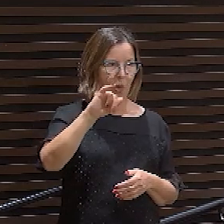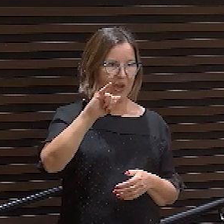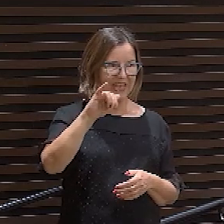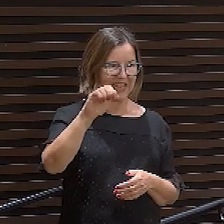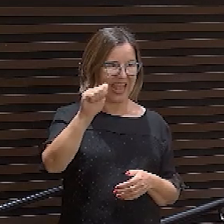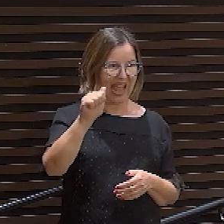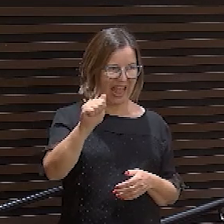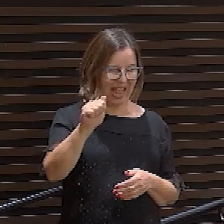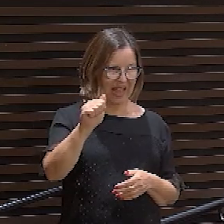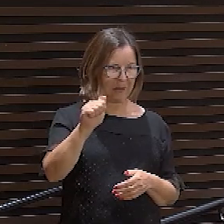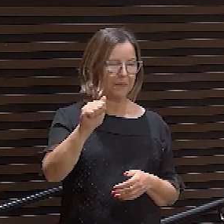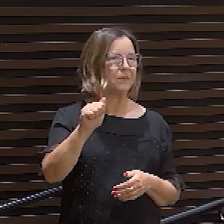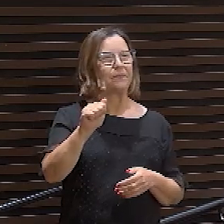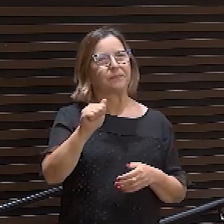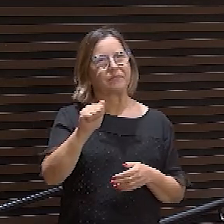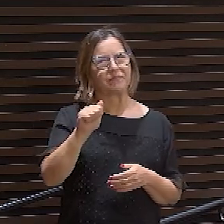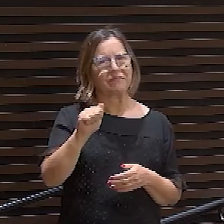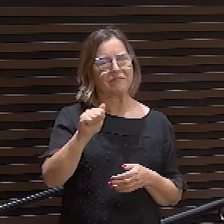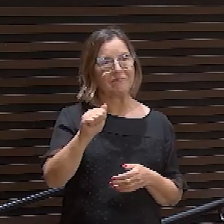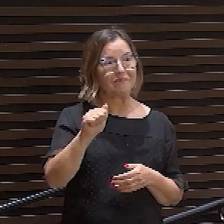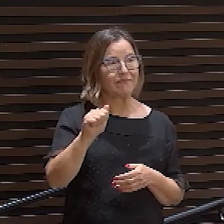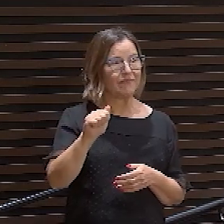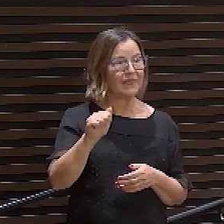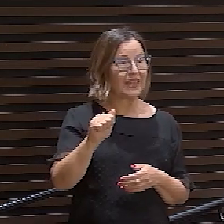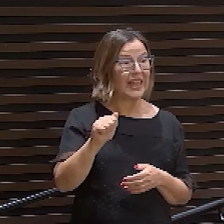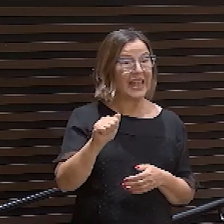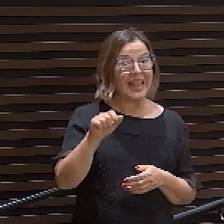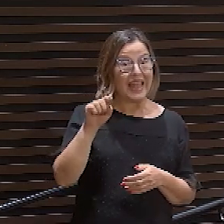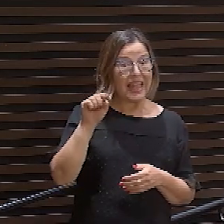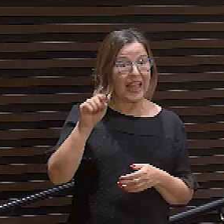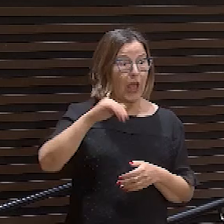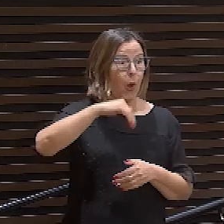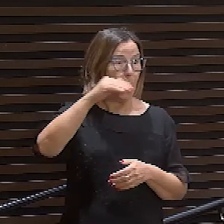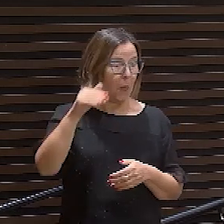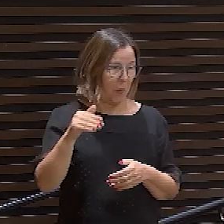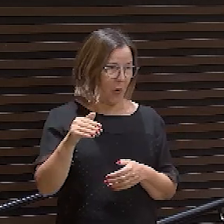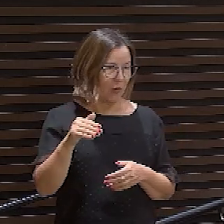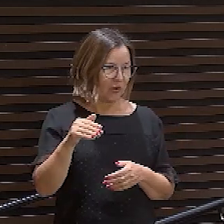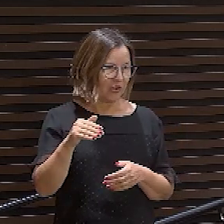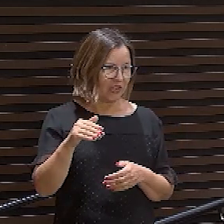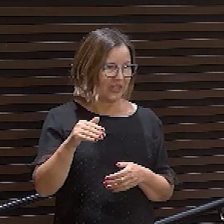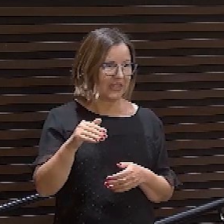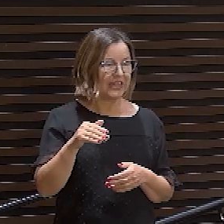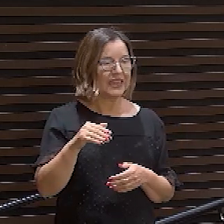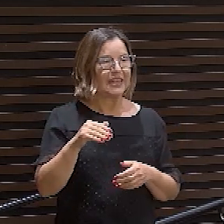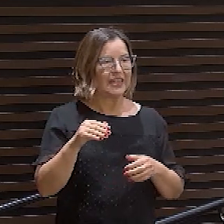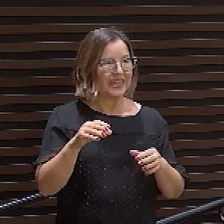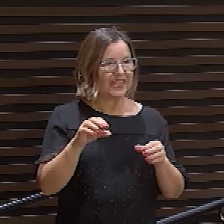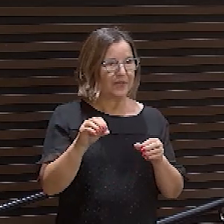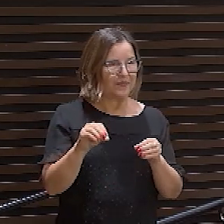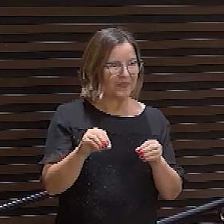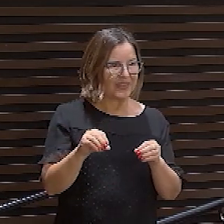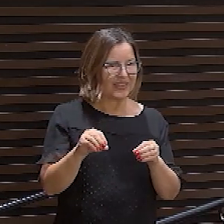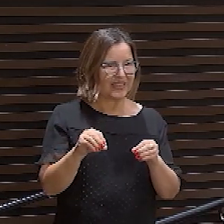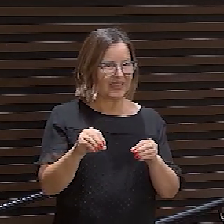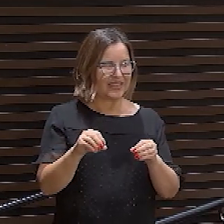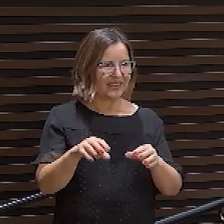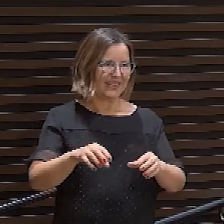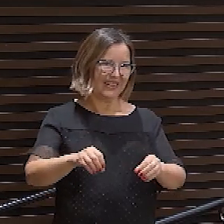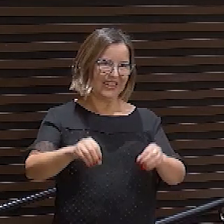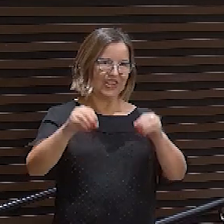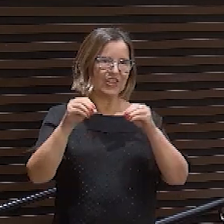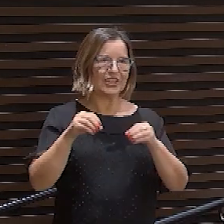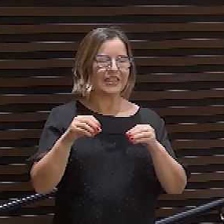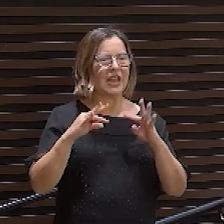dele foram tiradas todas as pedras para a construção do Templo de Salomão. Foi do monte,